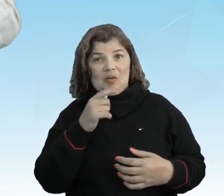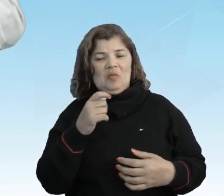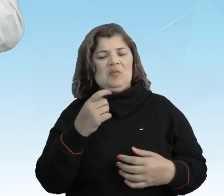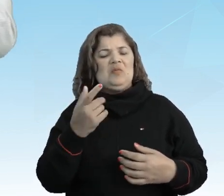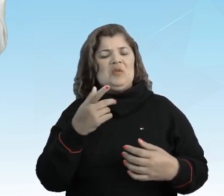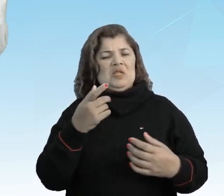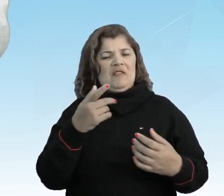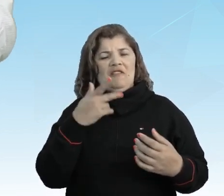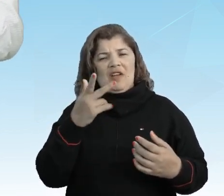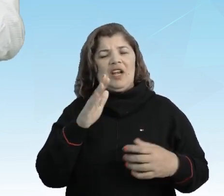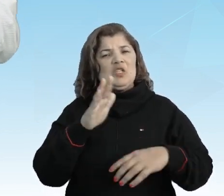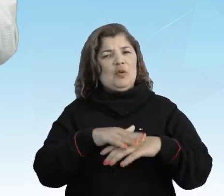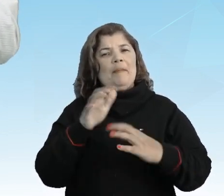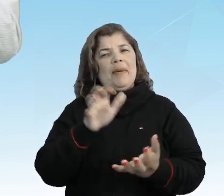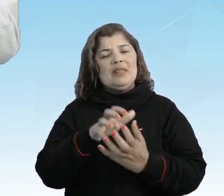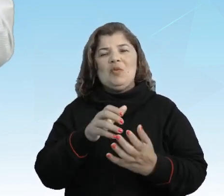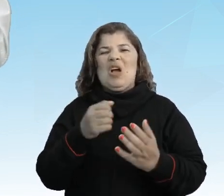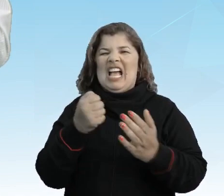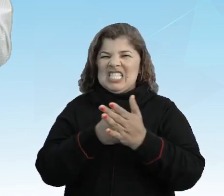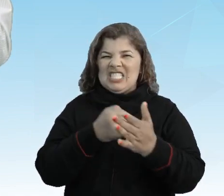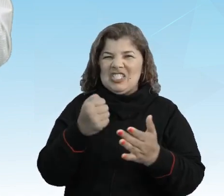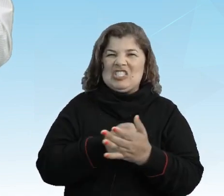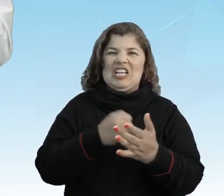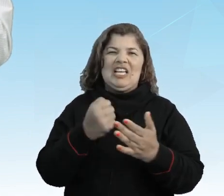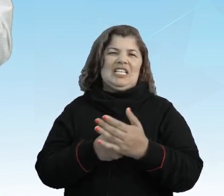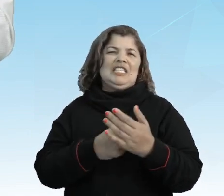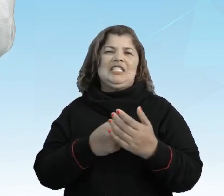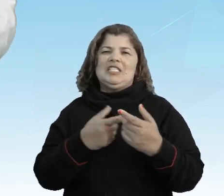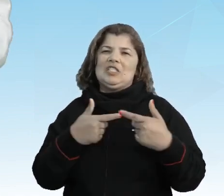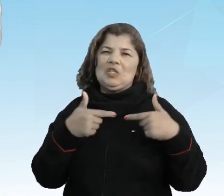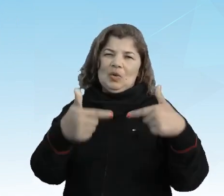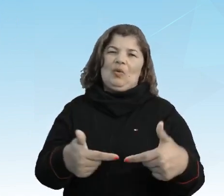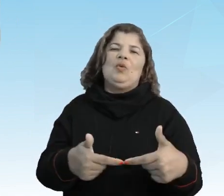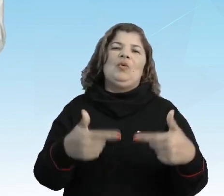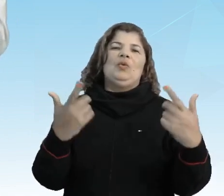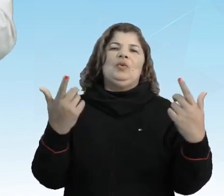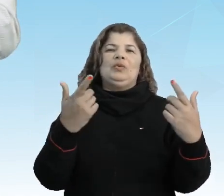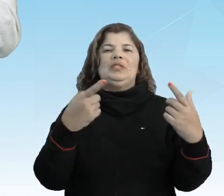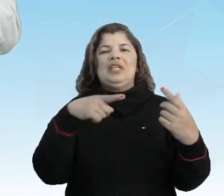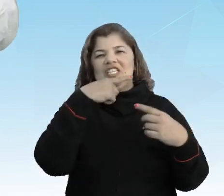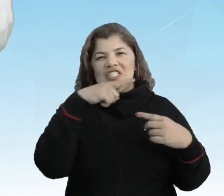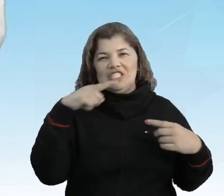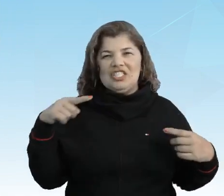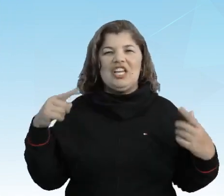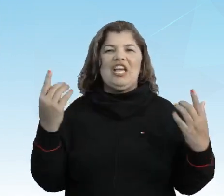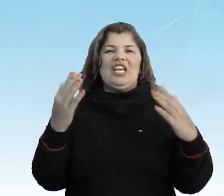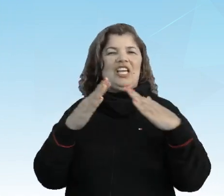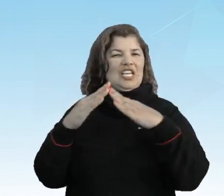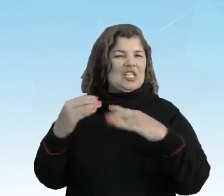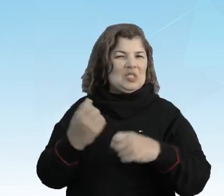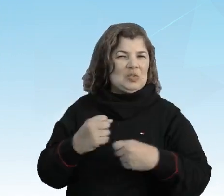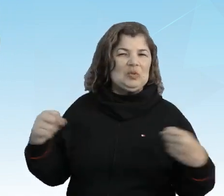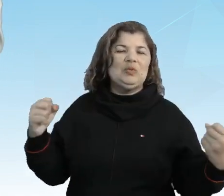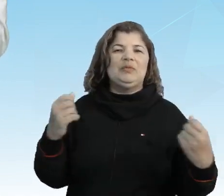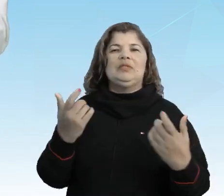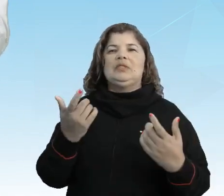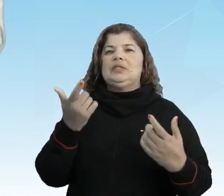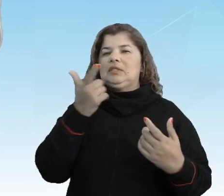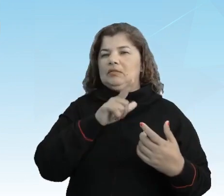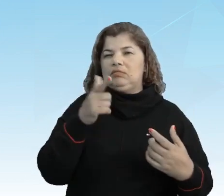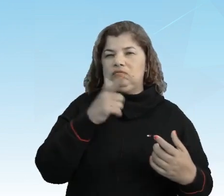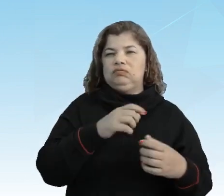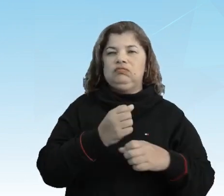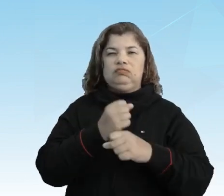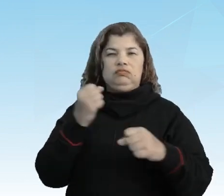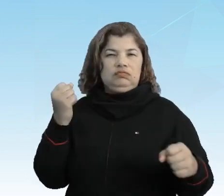resistência, o Pernambuco dos grandes engenhos de cana-de-açúcar, da fartura, da riqueza, da nobreza,